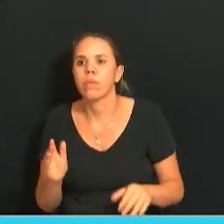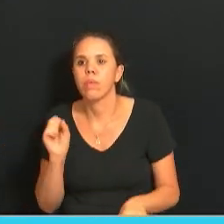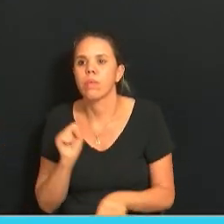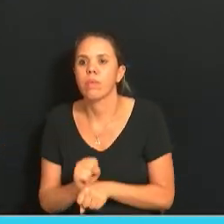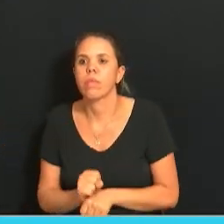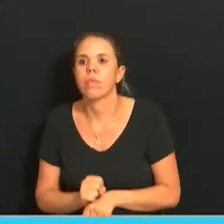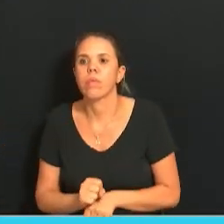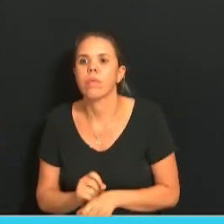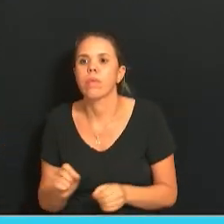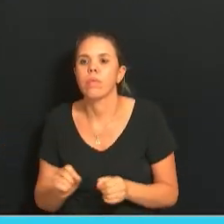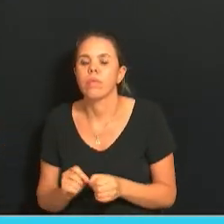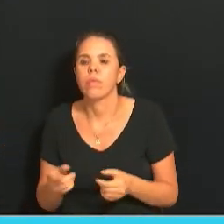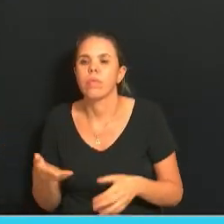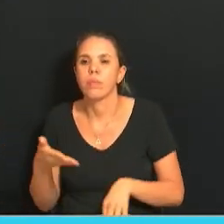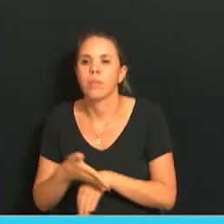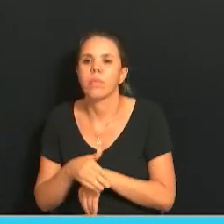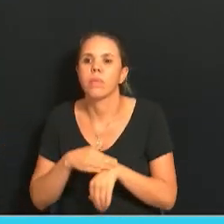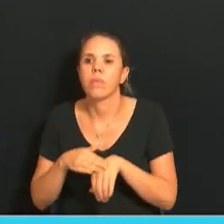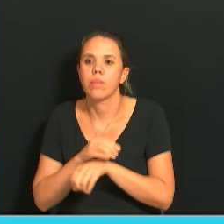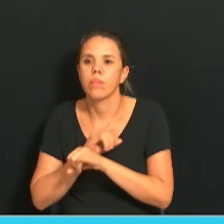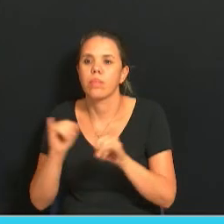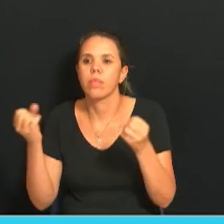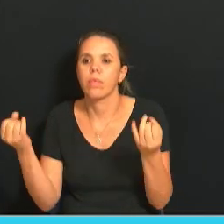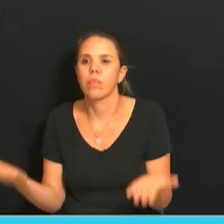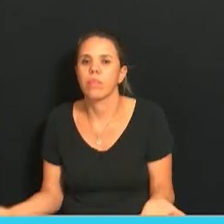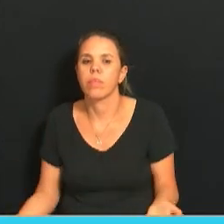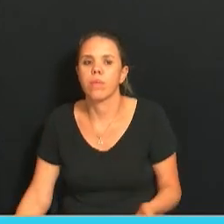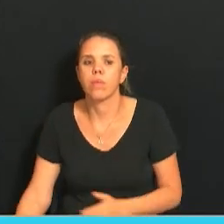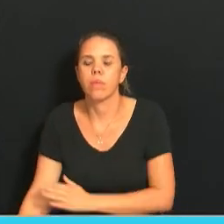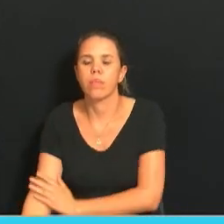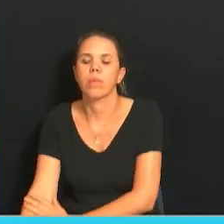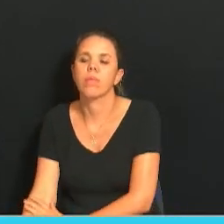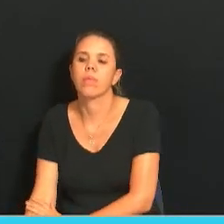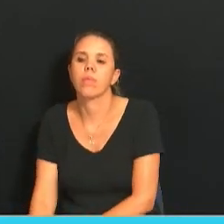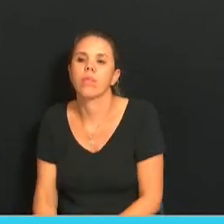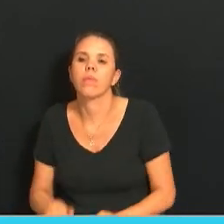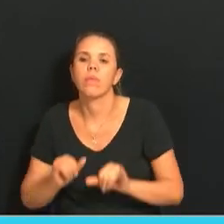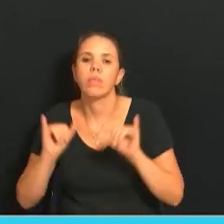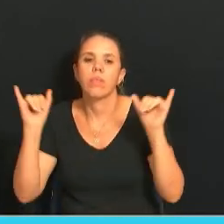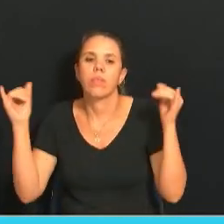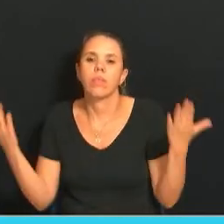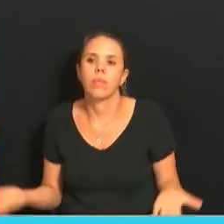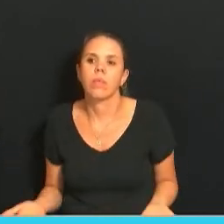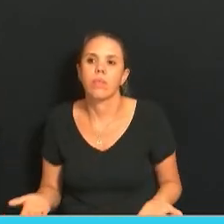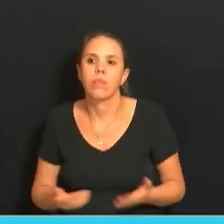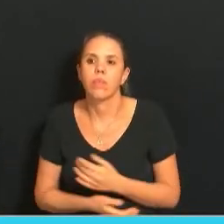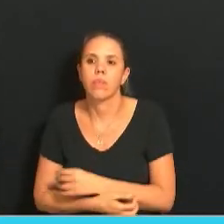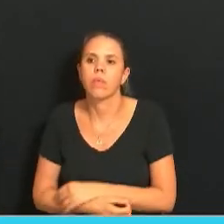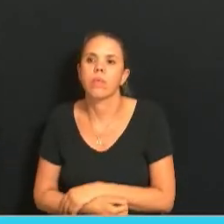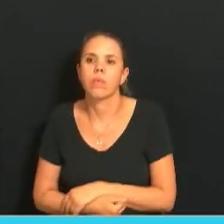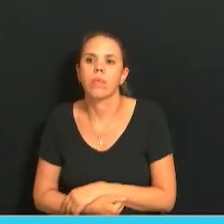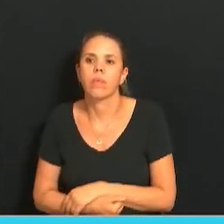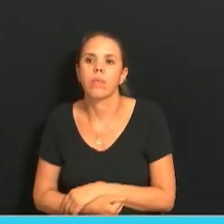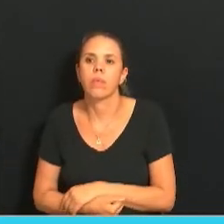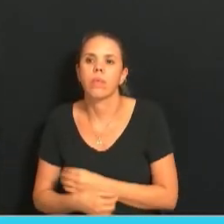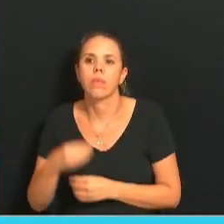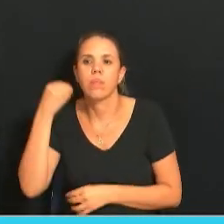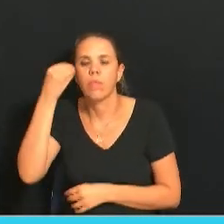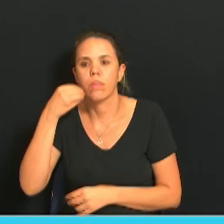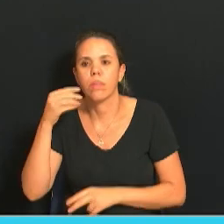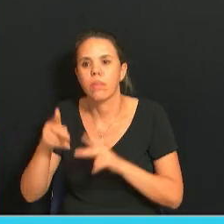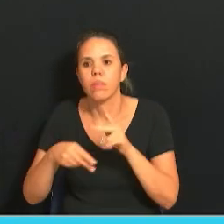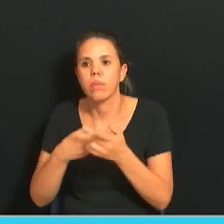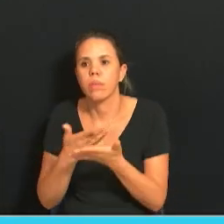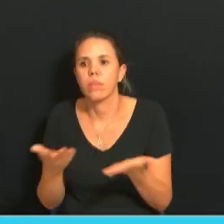que estou fazendo para vir aqui conversar com vocês. Porque essa divulgação é o que leva a educação, leva conhecimento às pessoas,